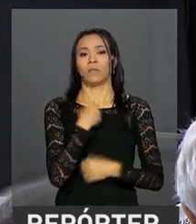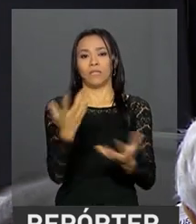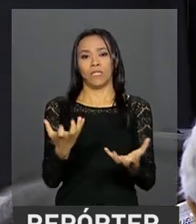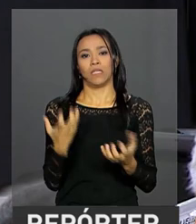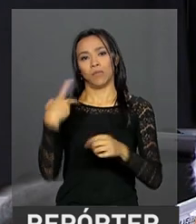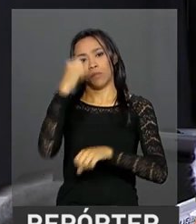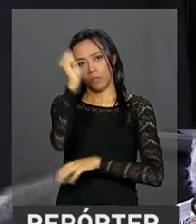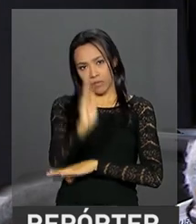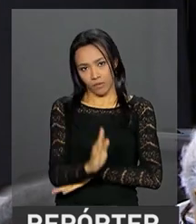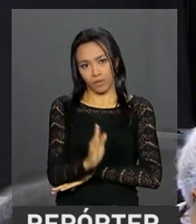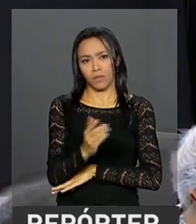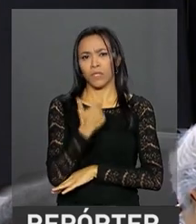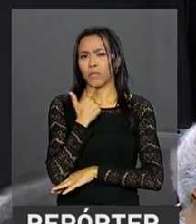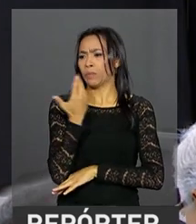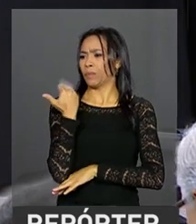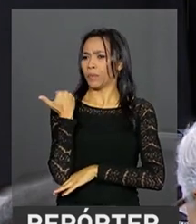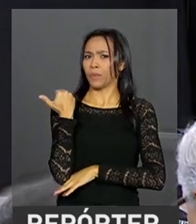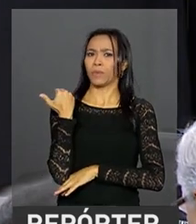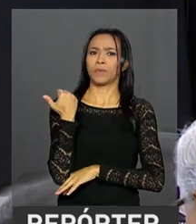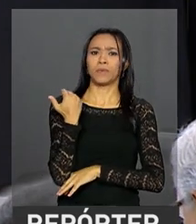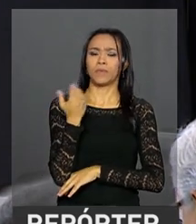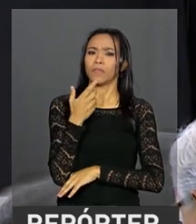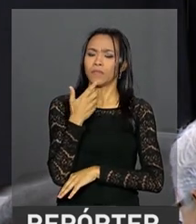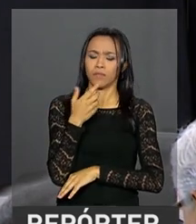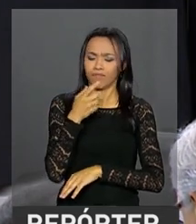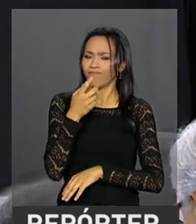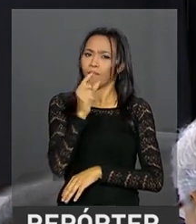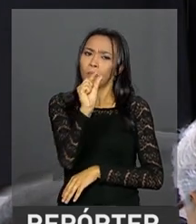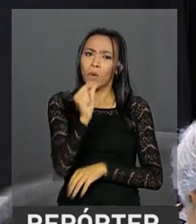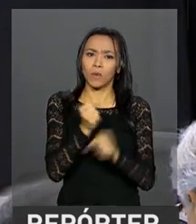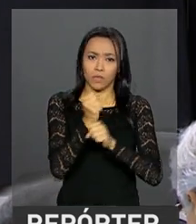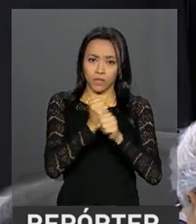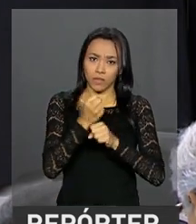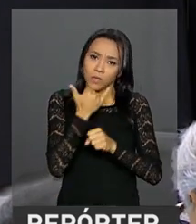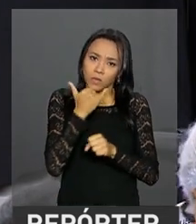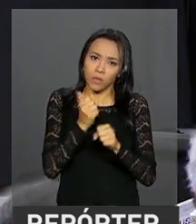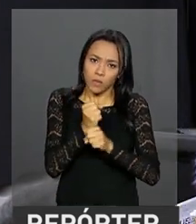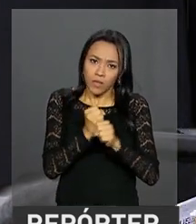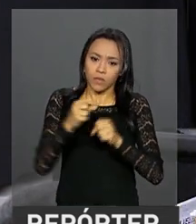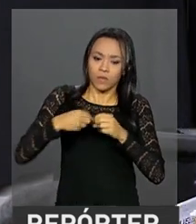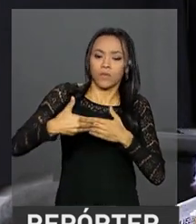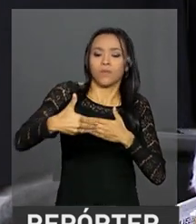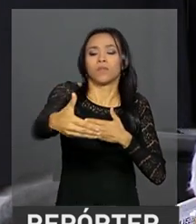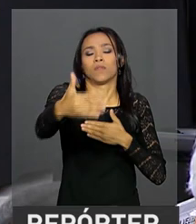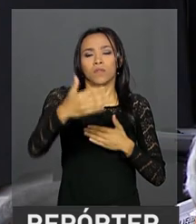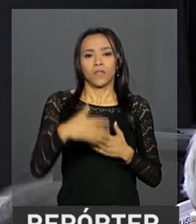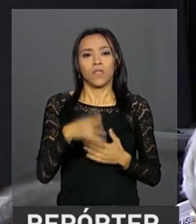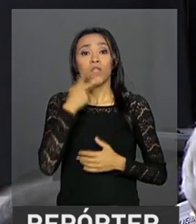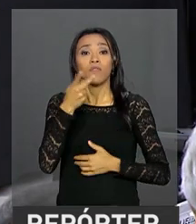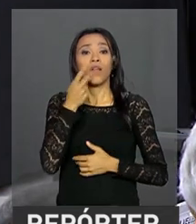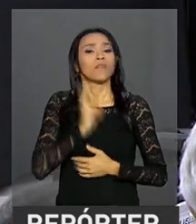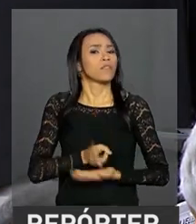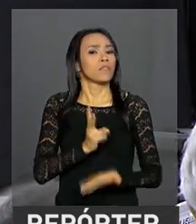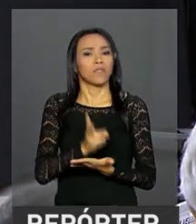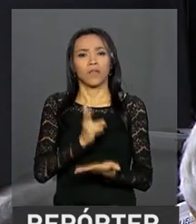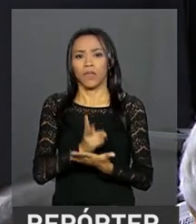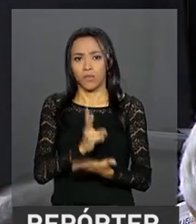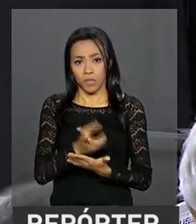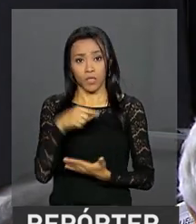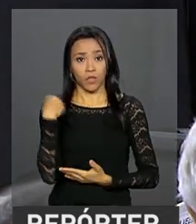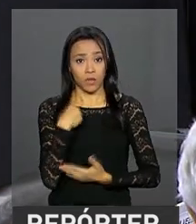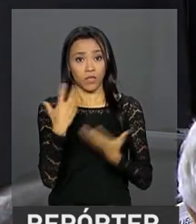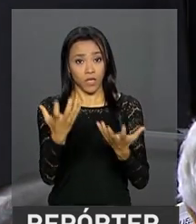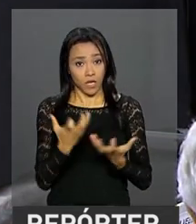dois anos, pouco menos, que nos faltam, o que eu tenho dito, redito, afirmado, reafirmado, é que nós queremos colocar o país nos